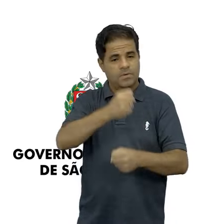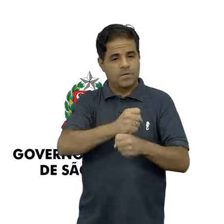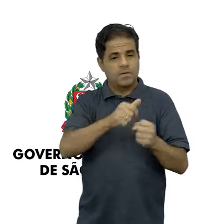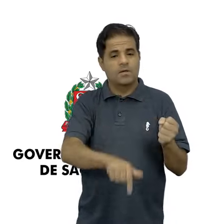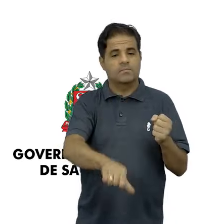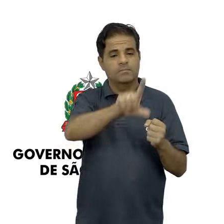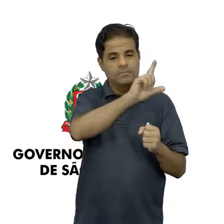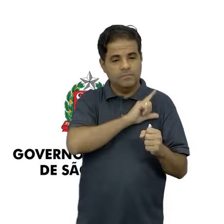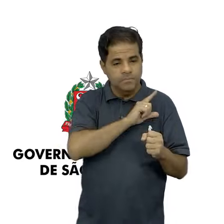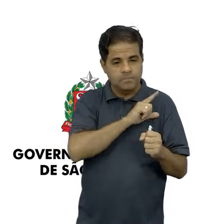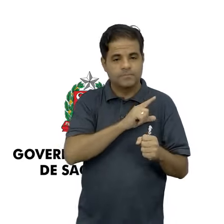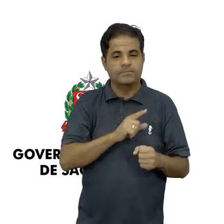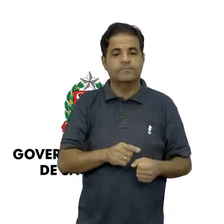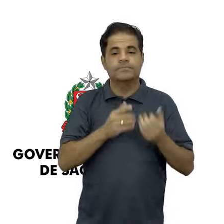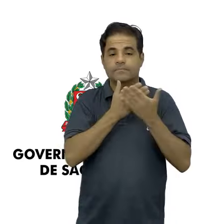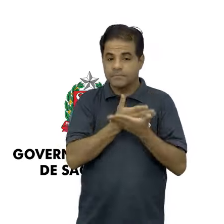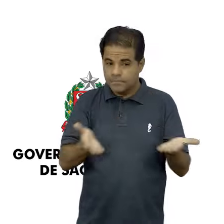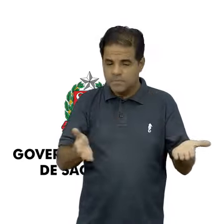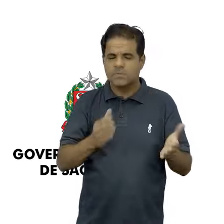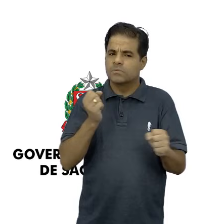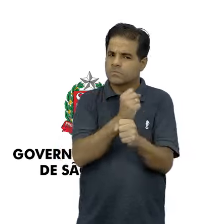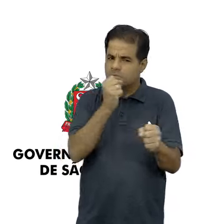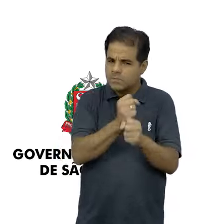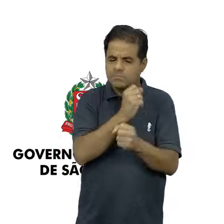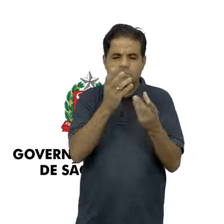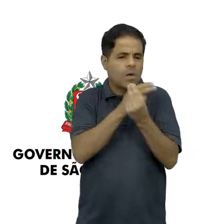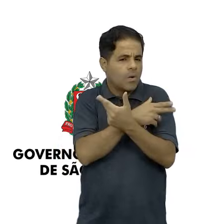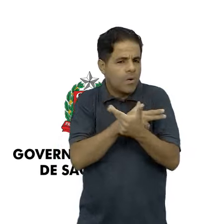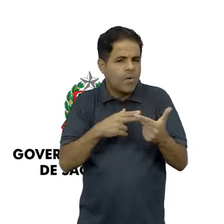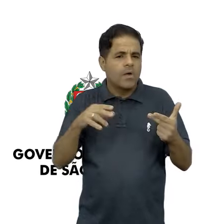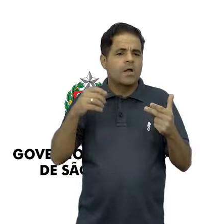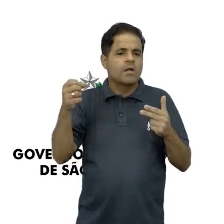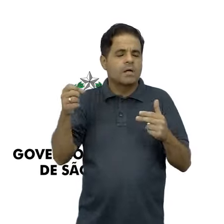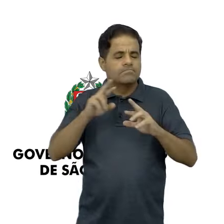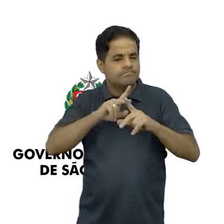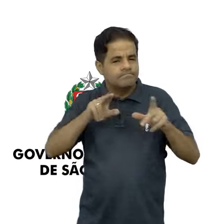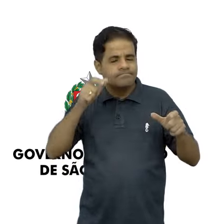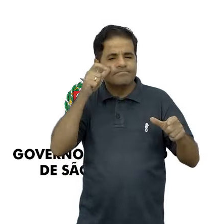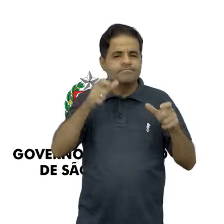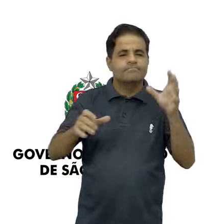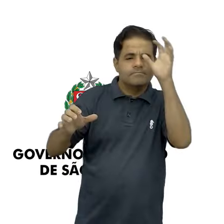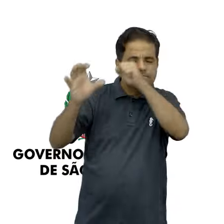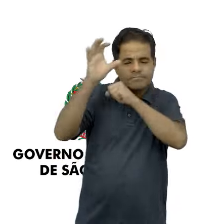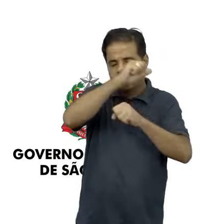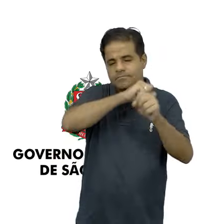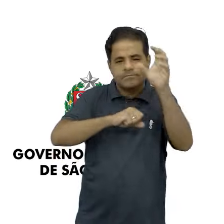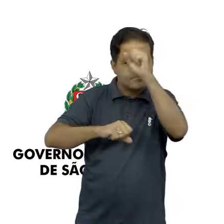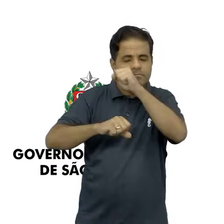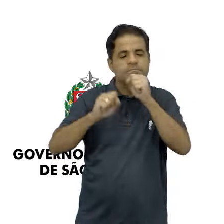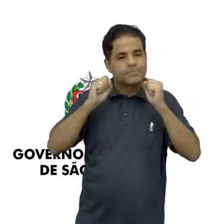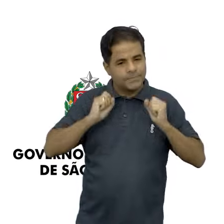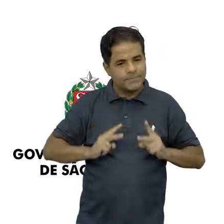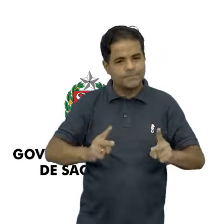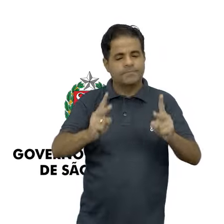anterior e construímos muitos aprendizados. Vamos continuar.